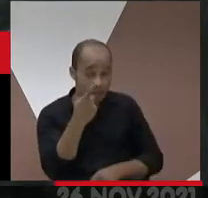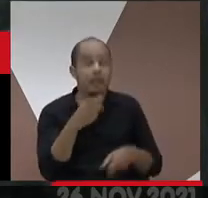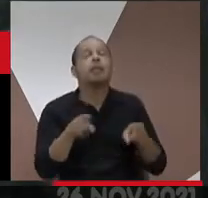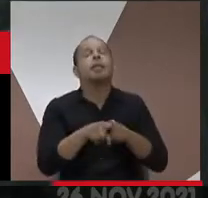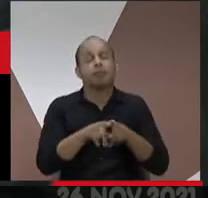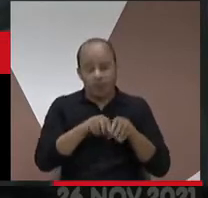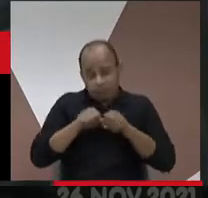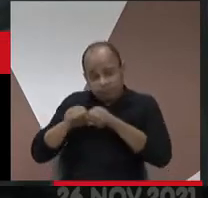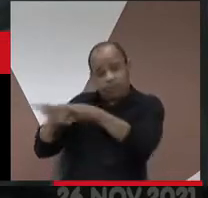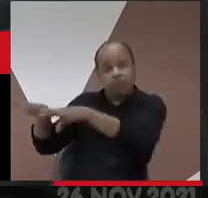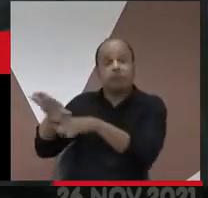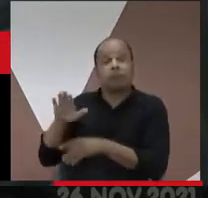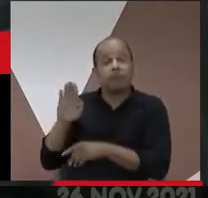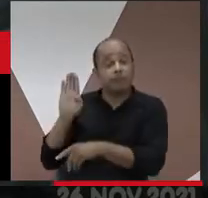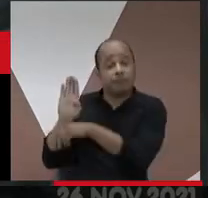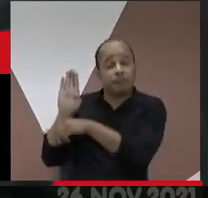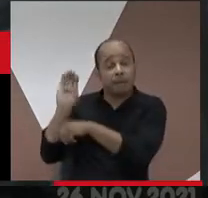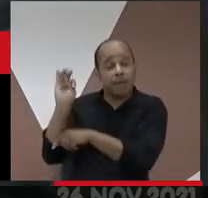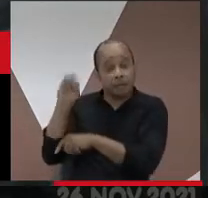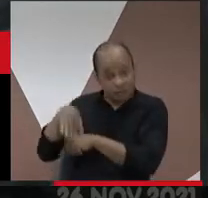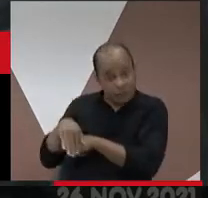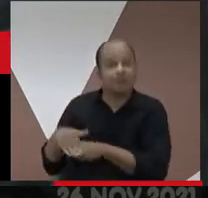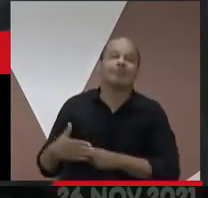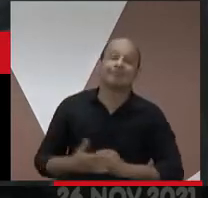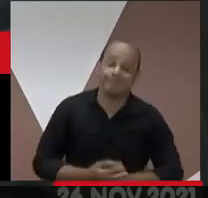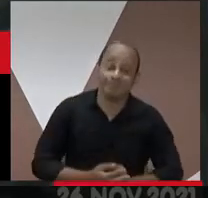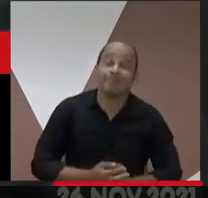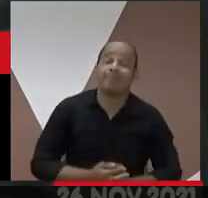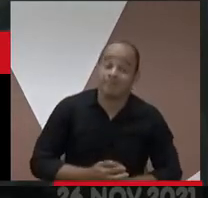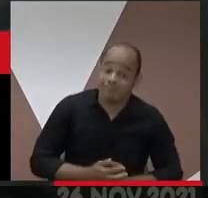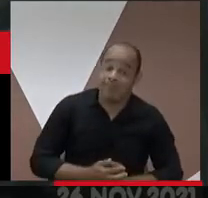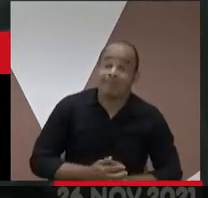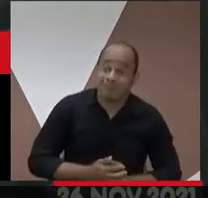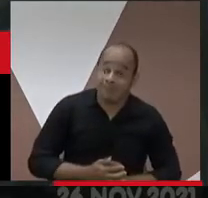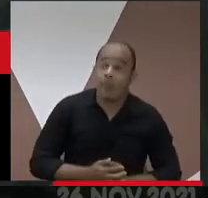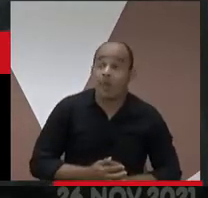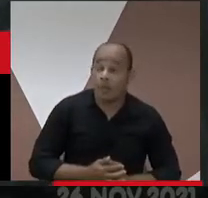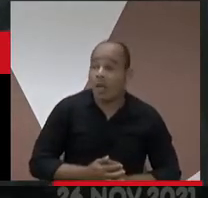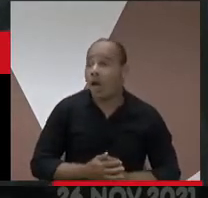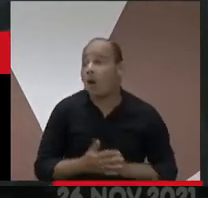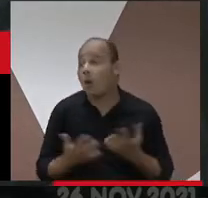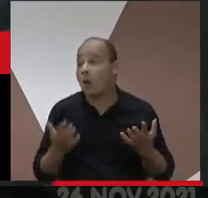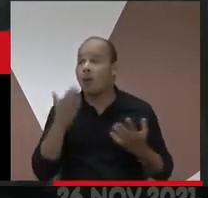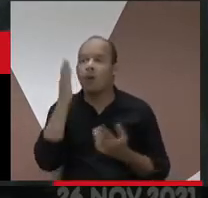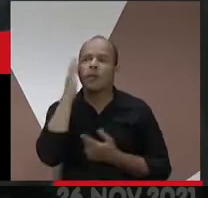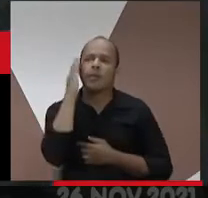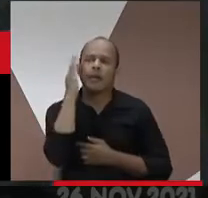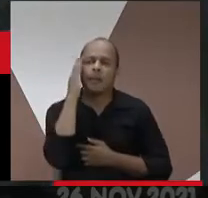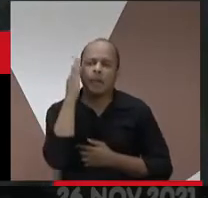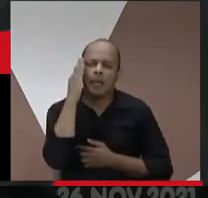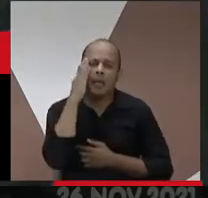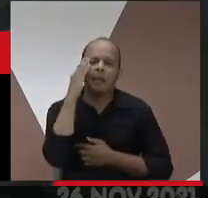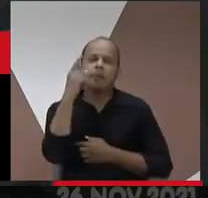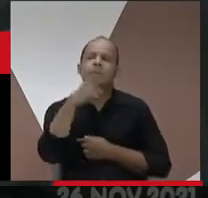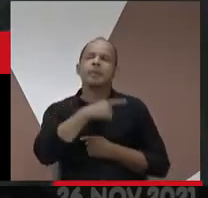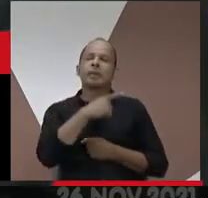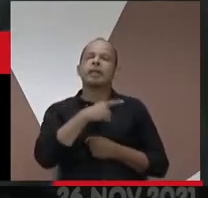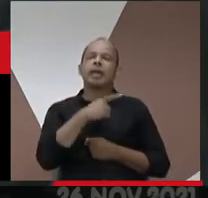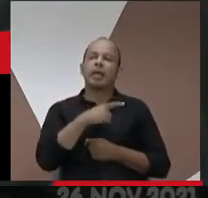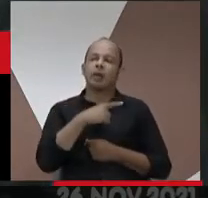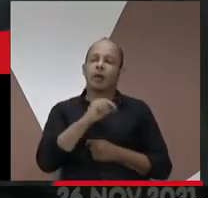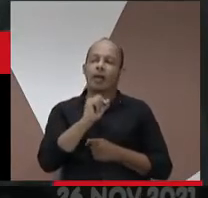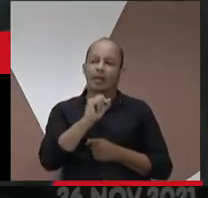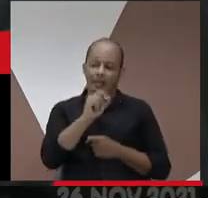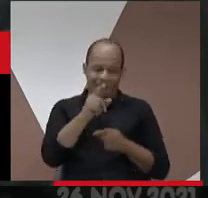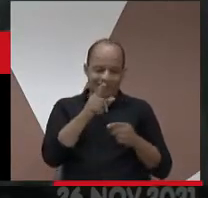Betim. Nosso entendimento é que o fato de cortar a bacia de Vargem das Flores traz